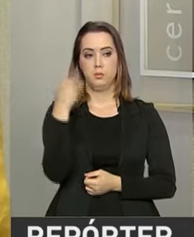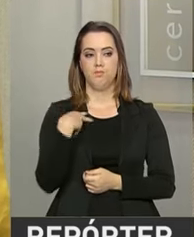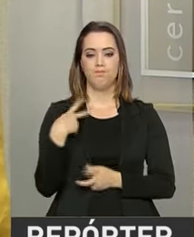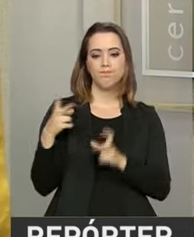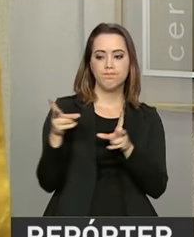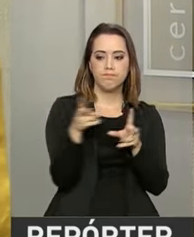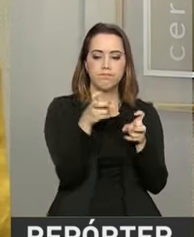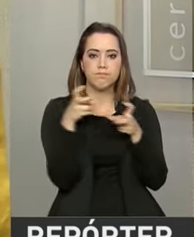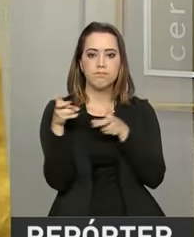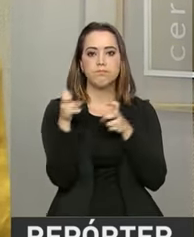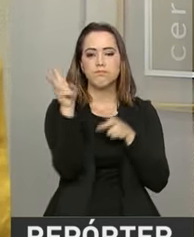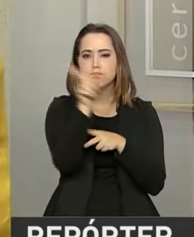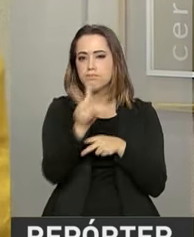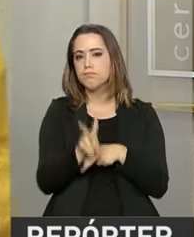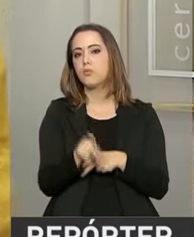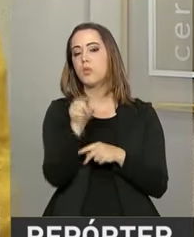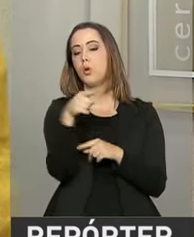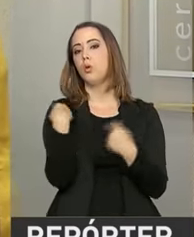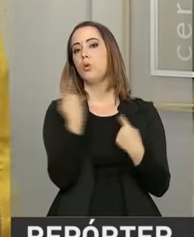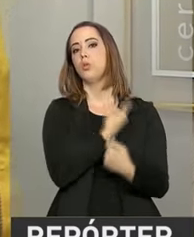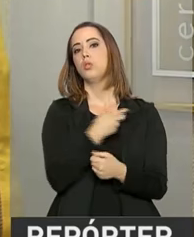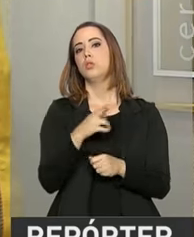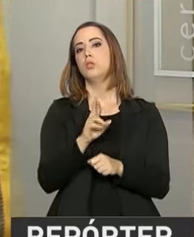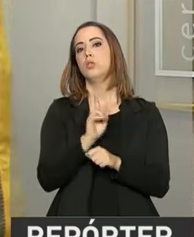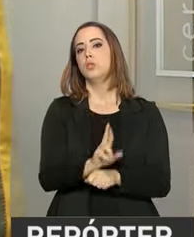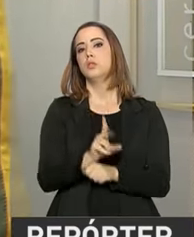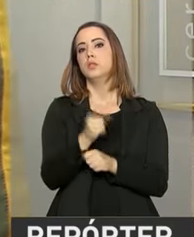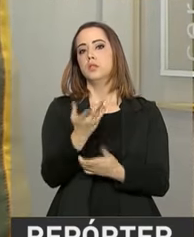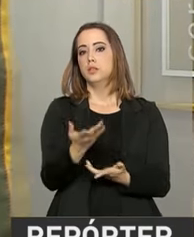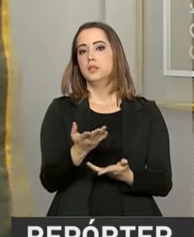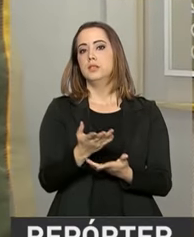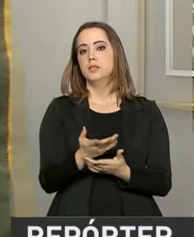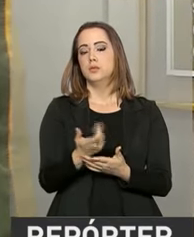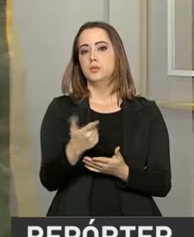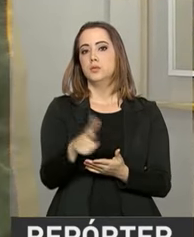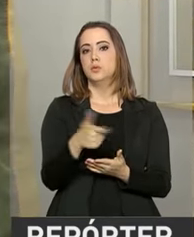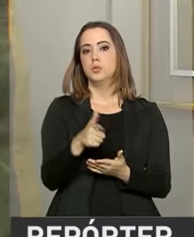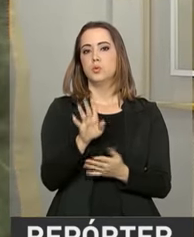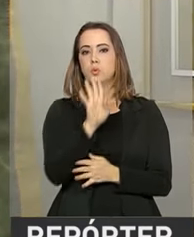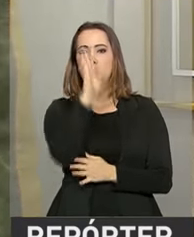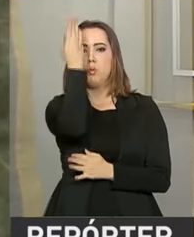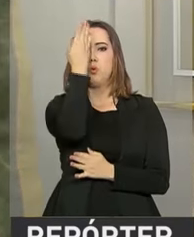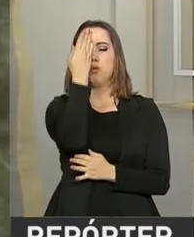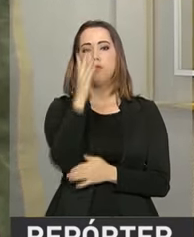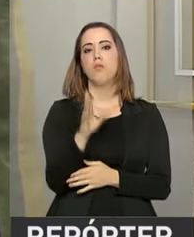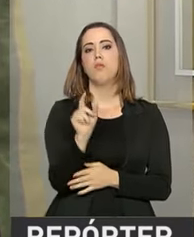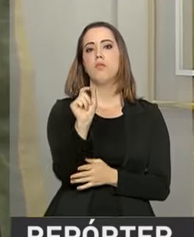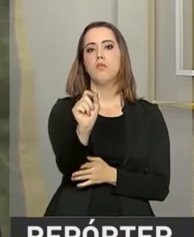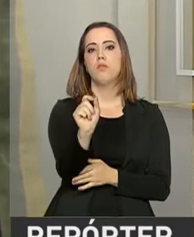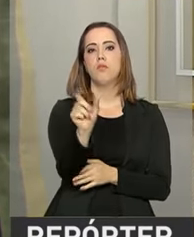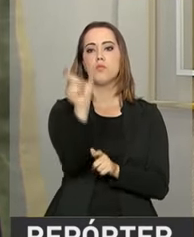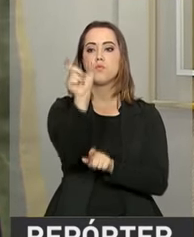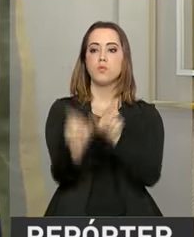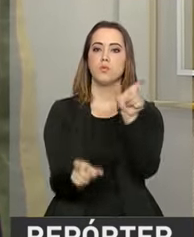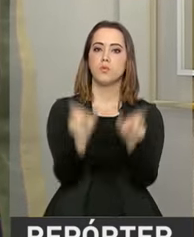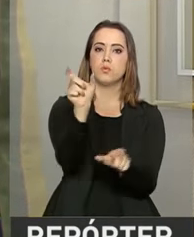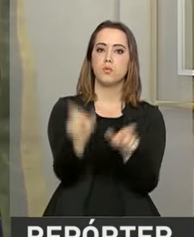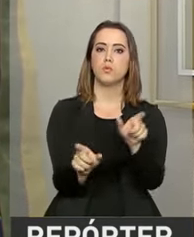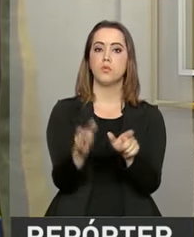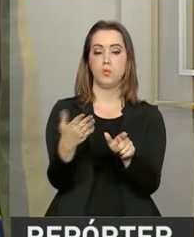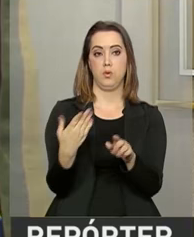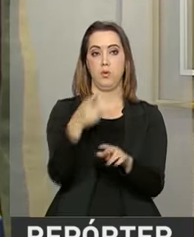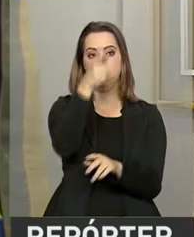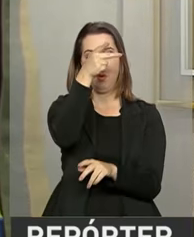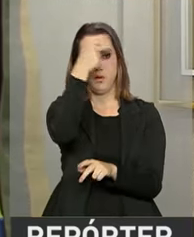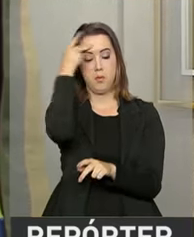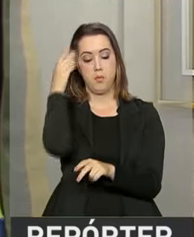avaliação. O que nós esperamos é eh não ter fraudes no lançamento do atendimento. A pessoa é